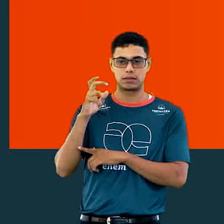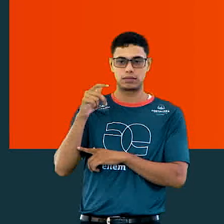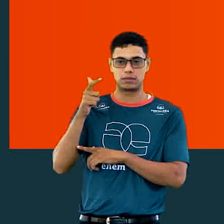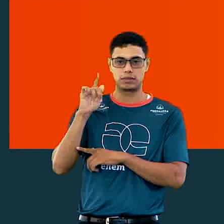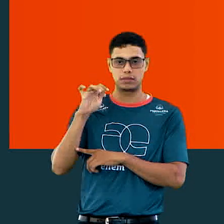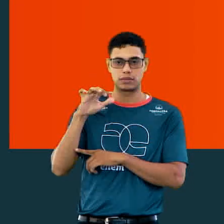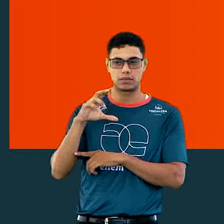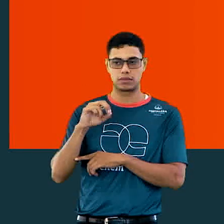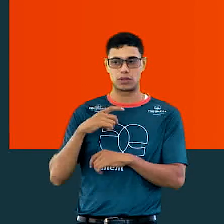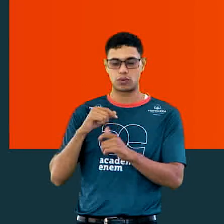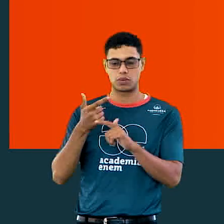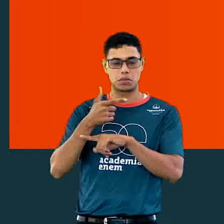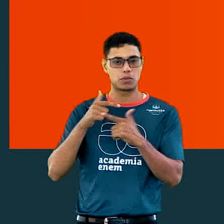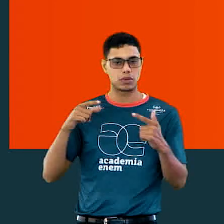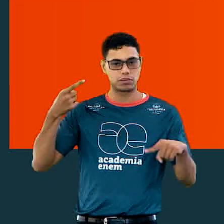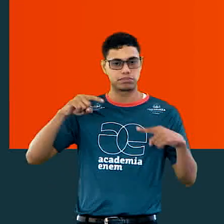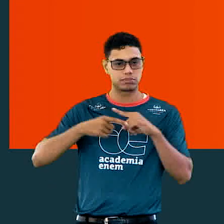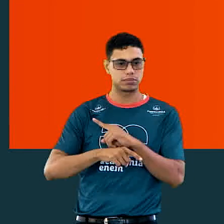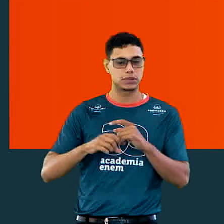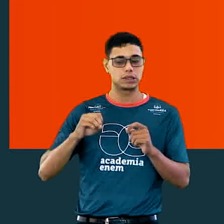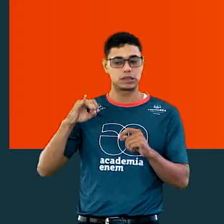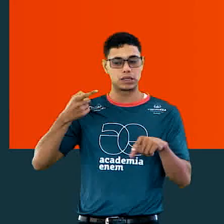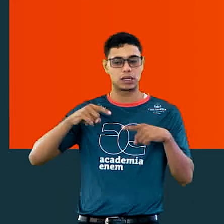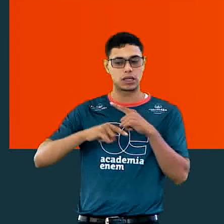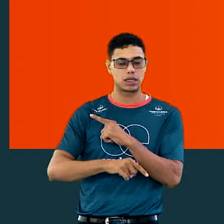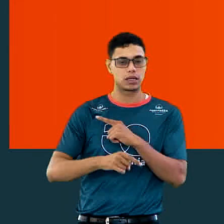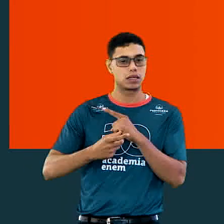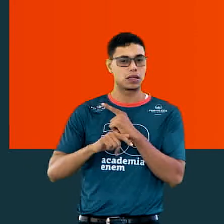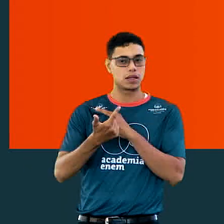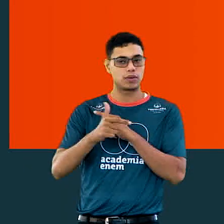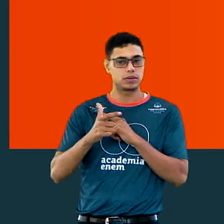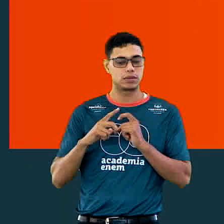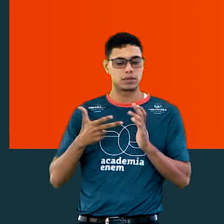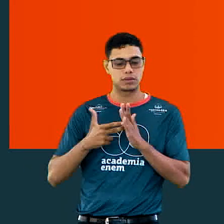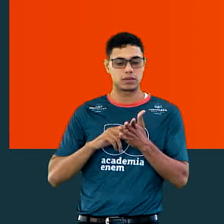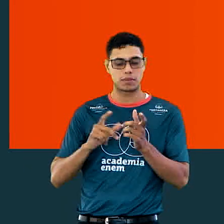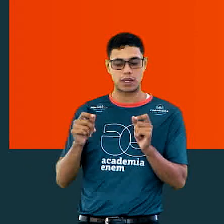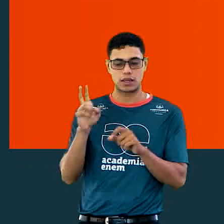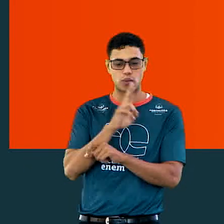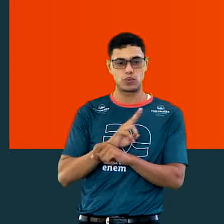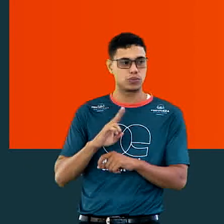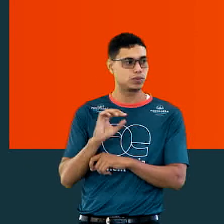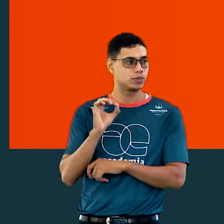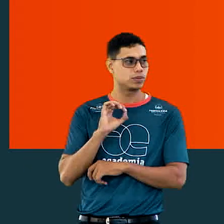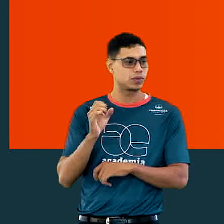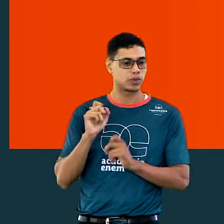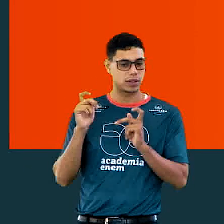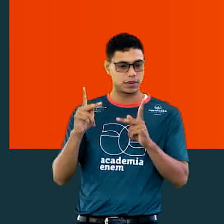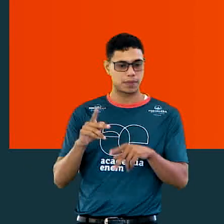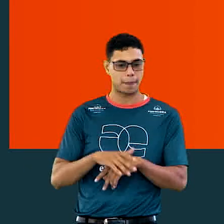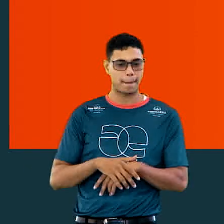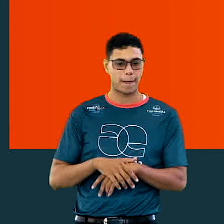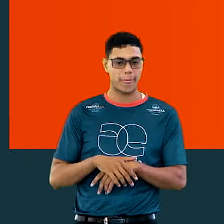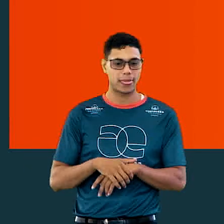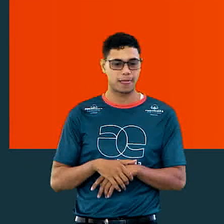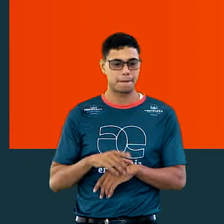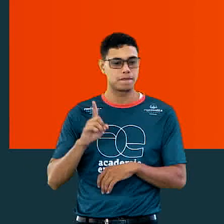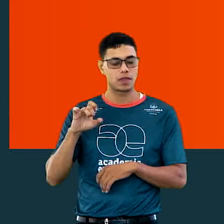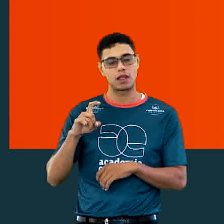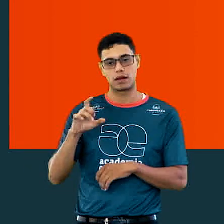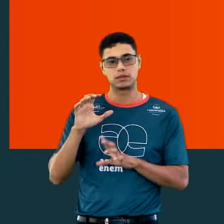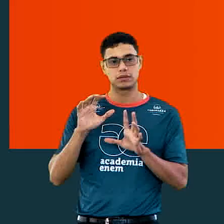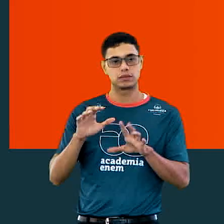teoricamente eu não tenho corrente. E se eu não tenho corrente, eu não tenho consumo. Ficou claro, galera? Essa é a